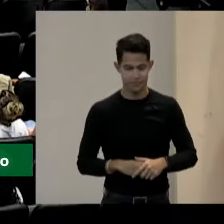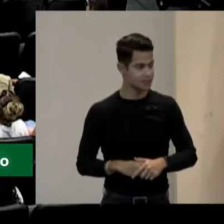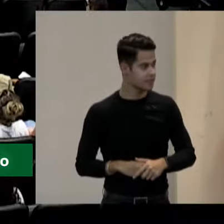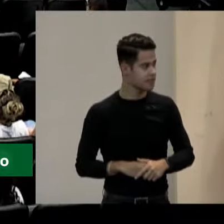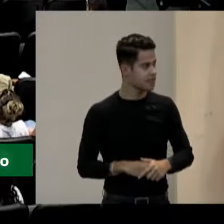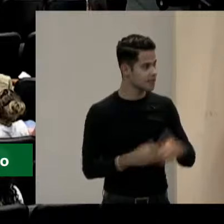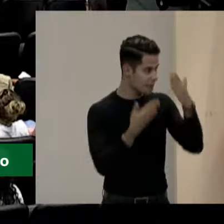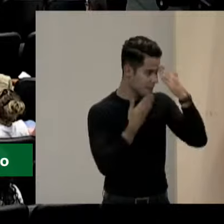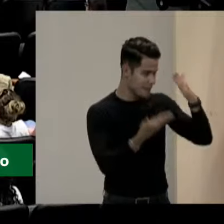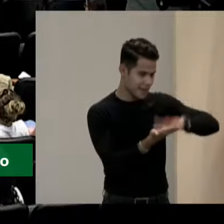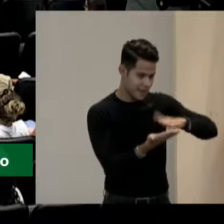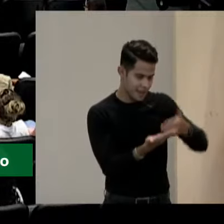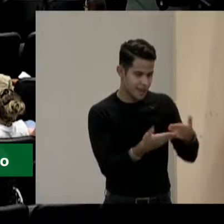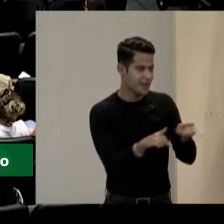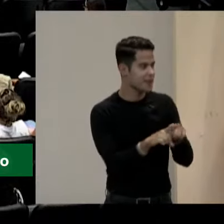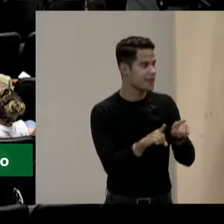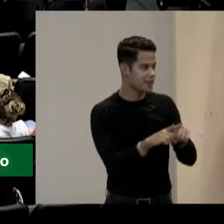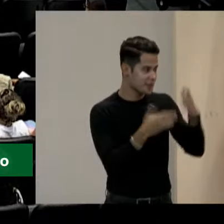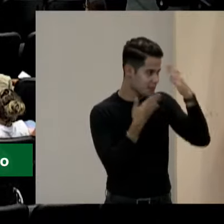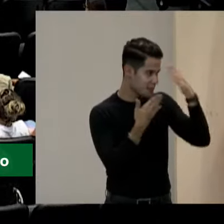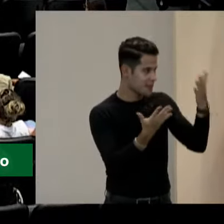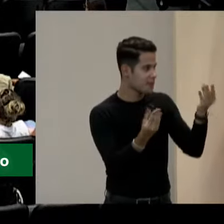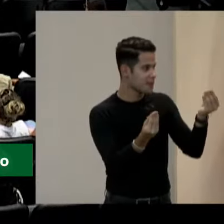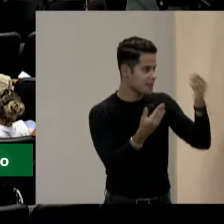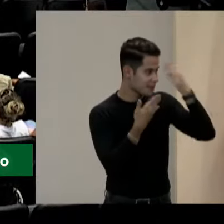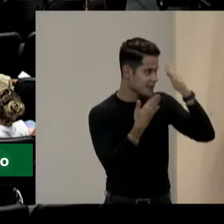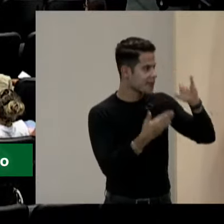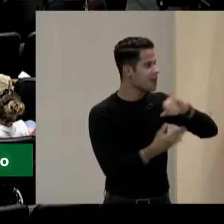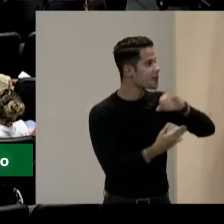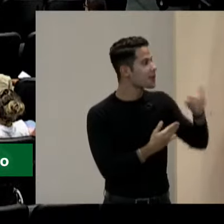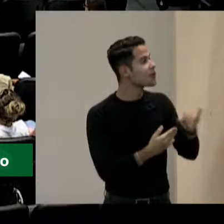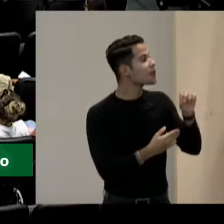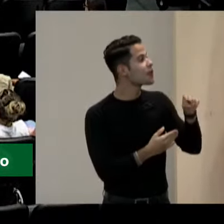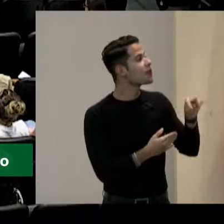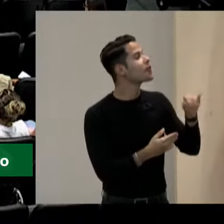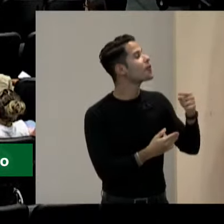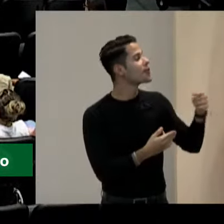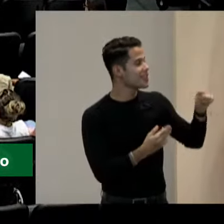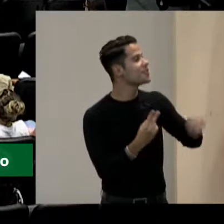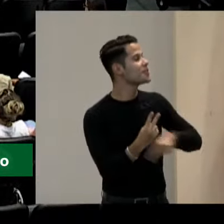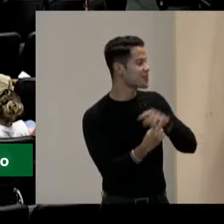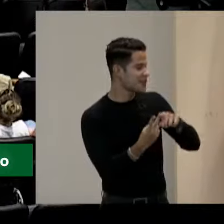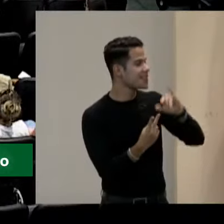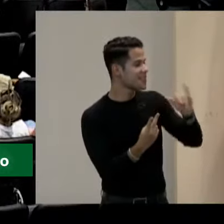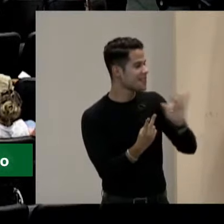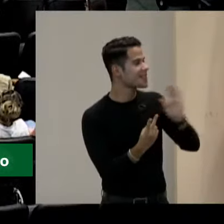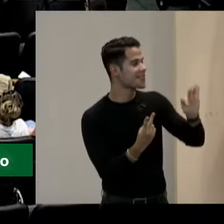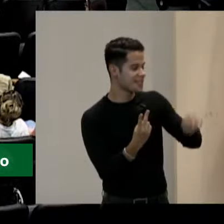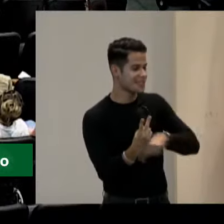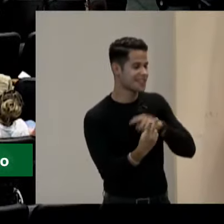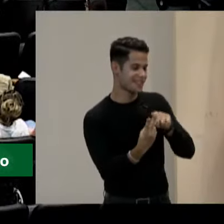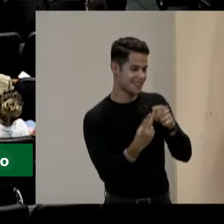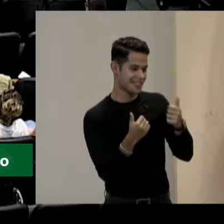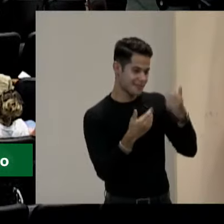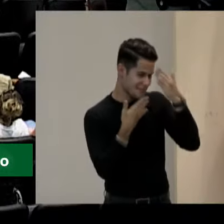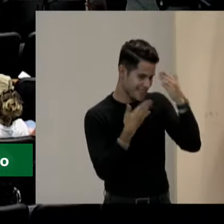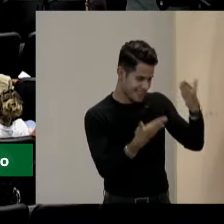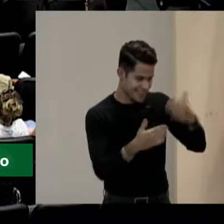Obrigado aos intérpretes também. Viu? Muito obrigado. É o Jonathan e o Jefferson, não é isso? É isso, muito